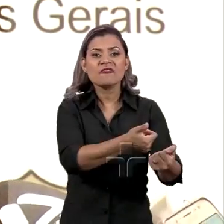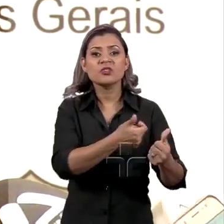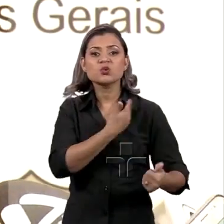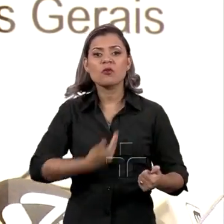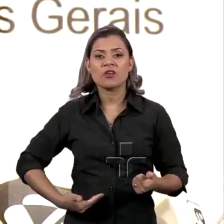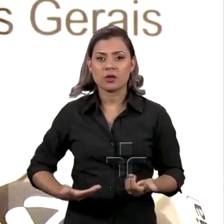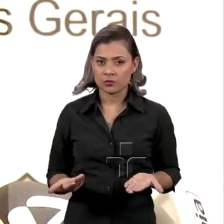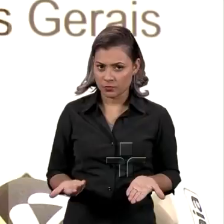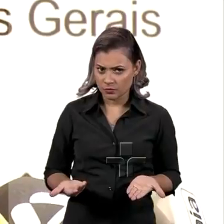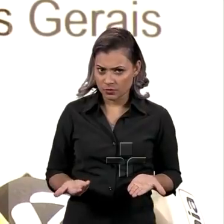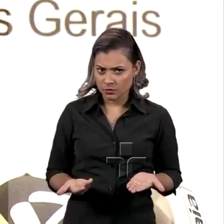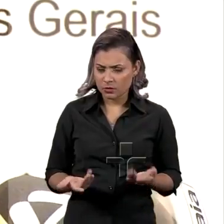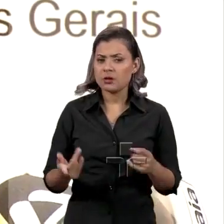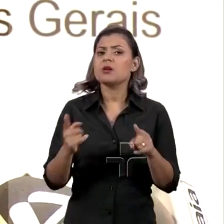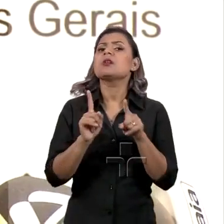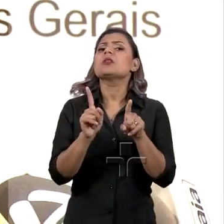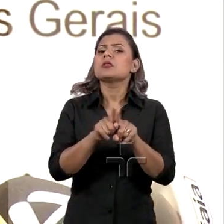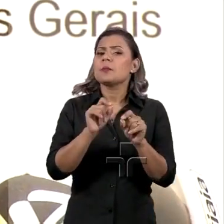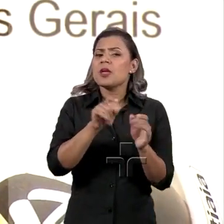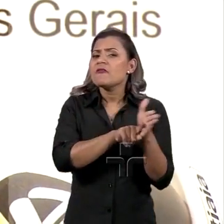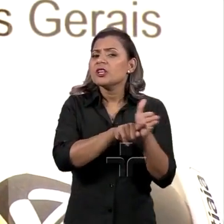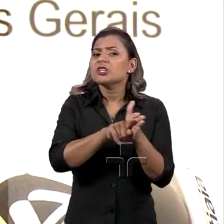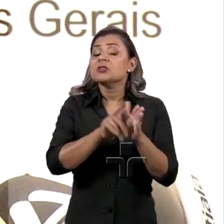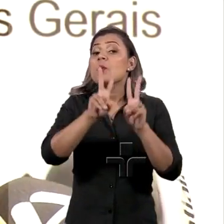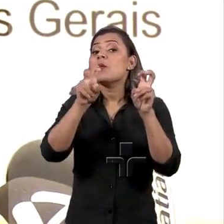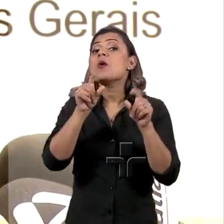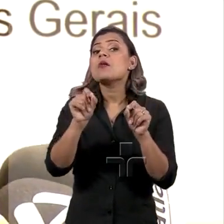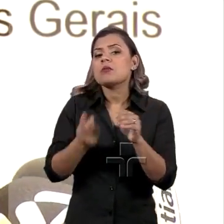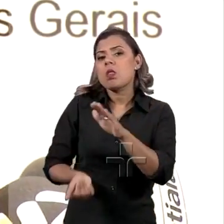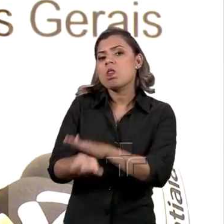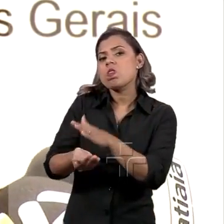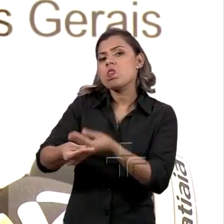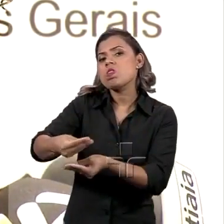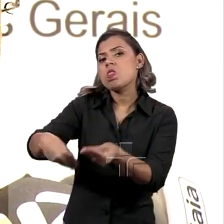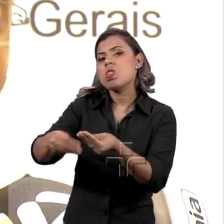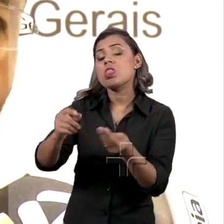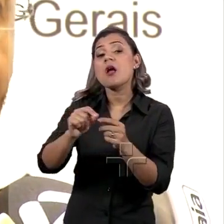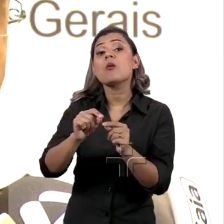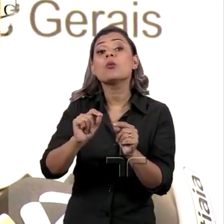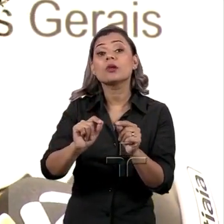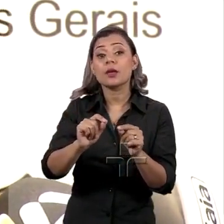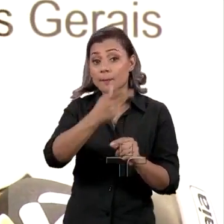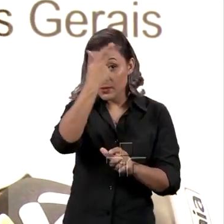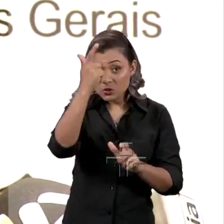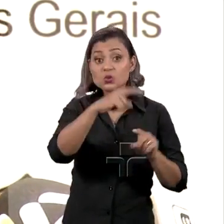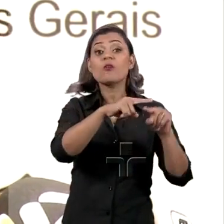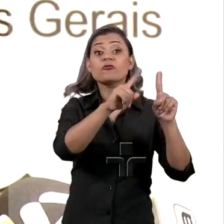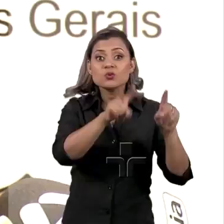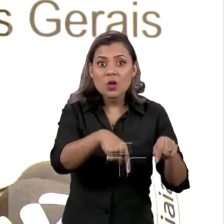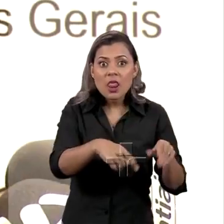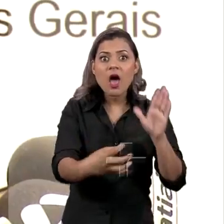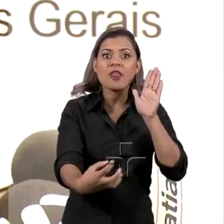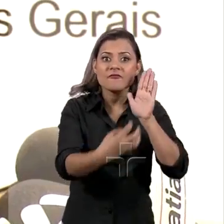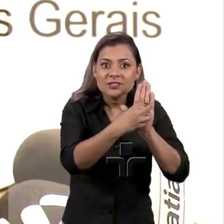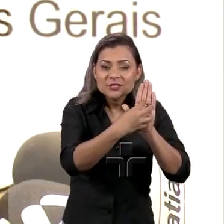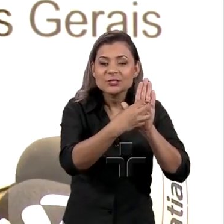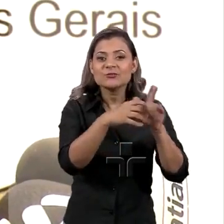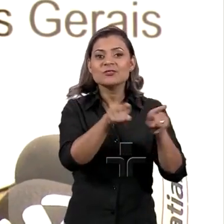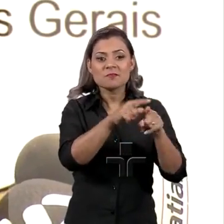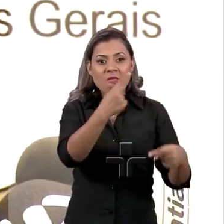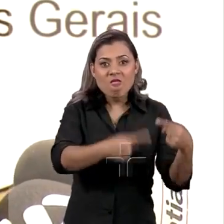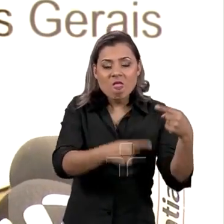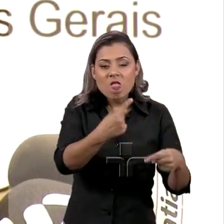Essa investigação é referente a pagamento de propina a servidores e titulares do Ministério que expediam